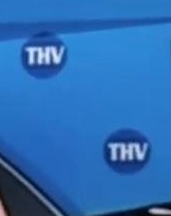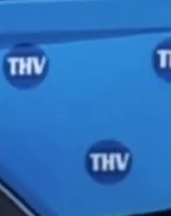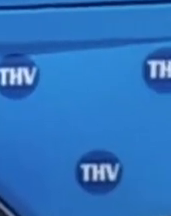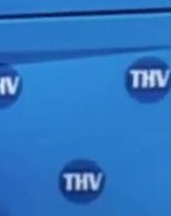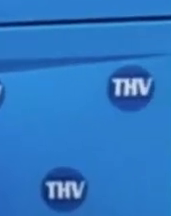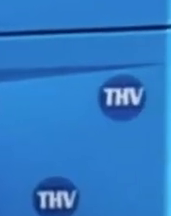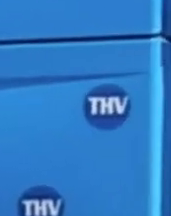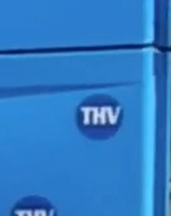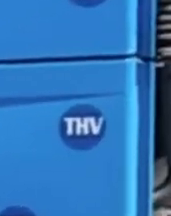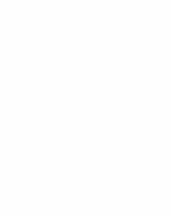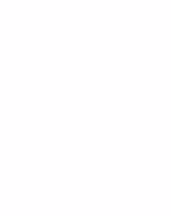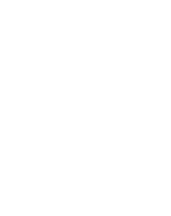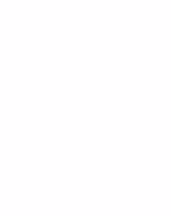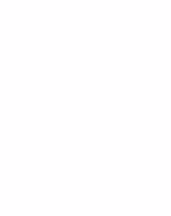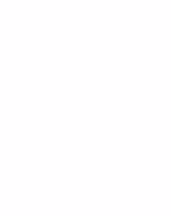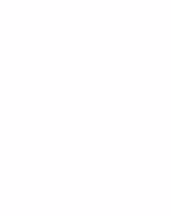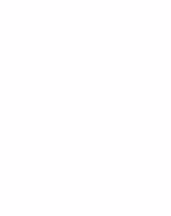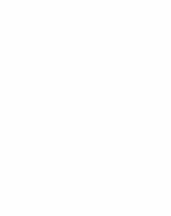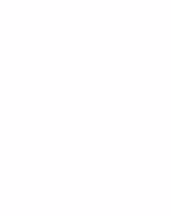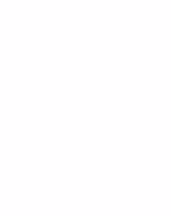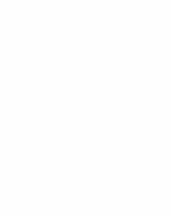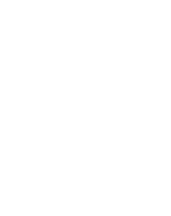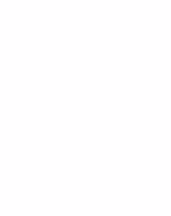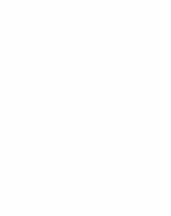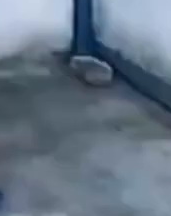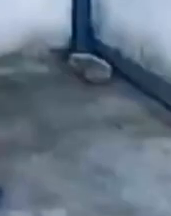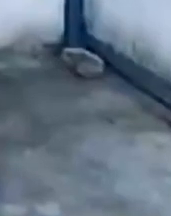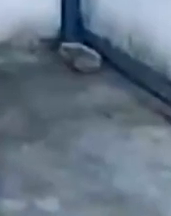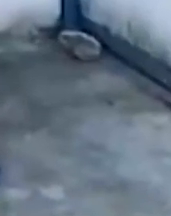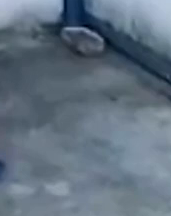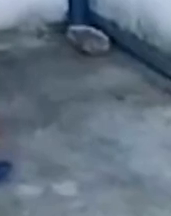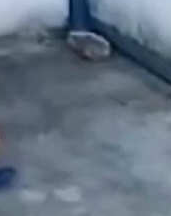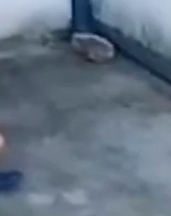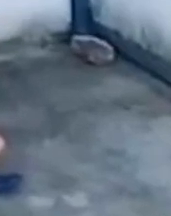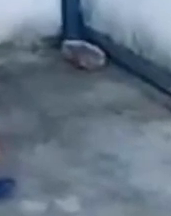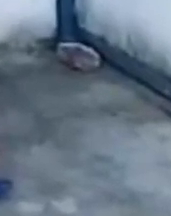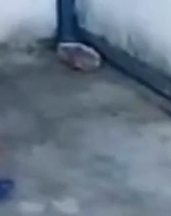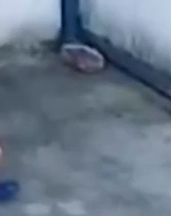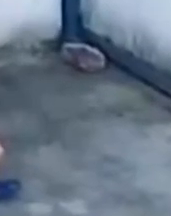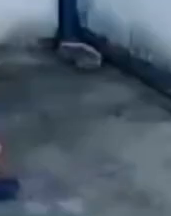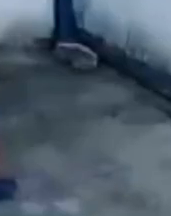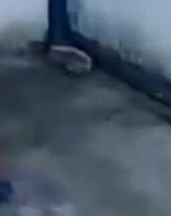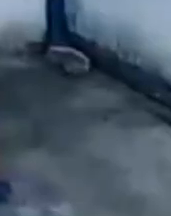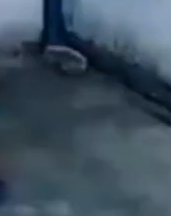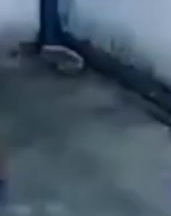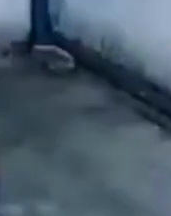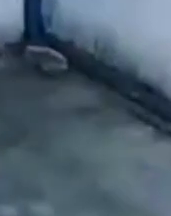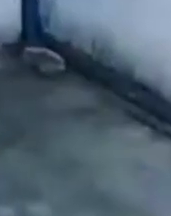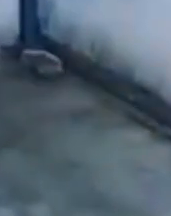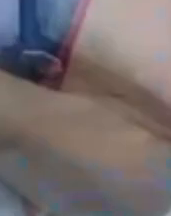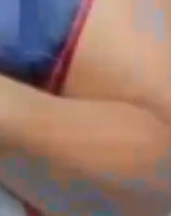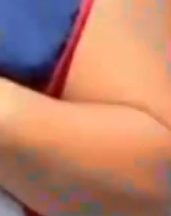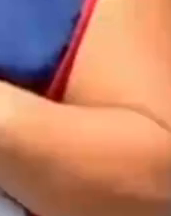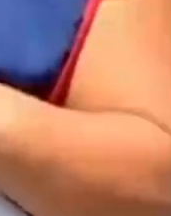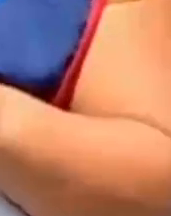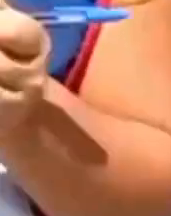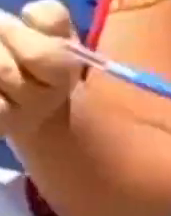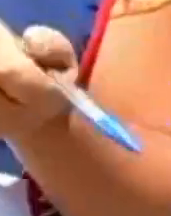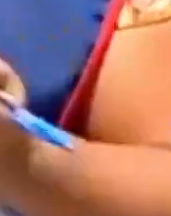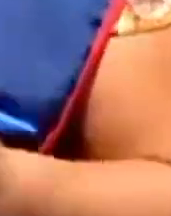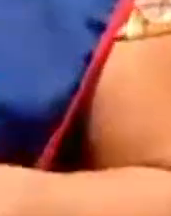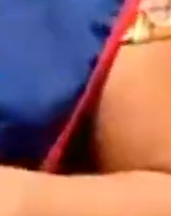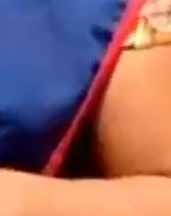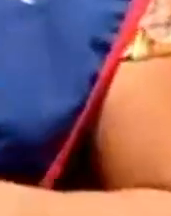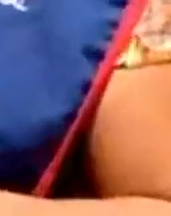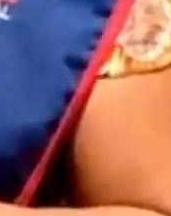dos caminhoneiros. Ponto de fé. Oportunidade de aproximação com as pessoas, de falar de